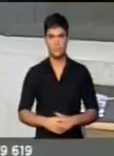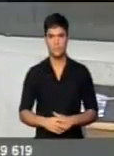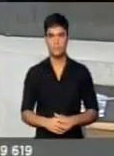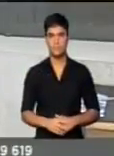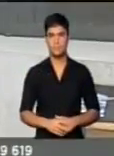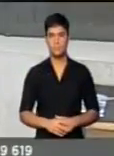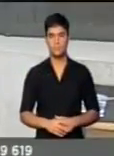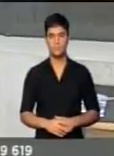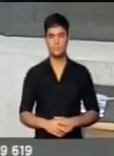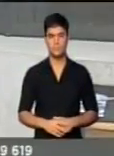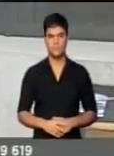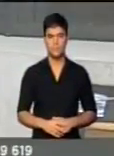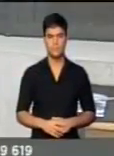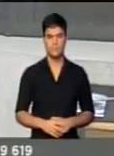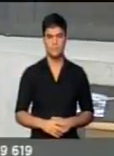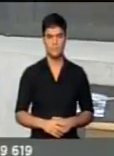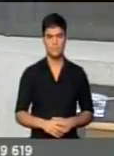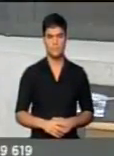bom gosto.